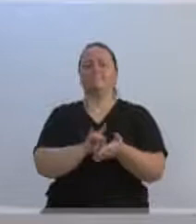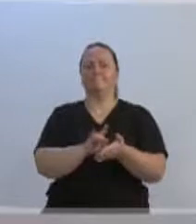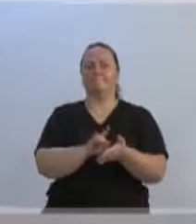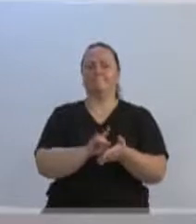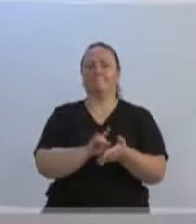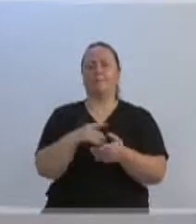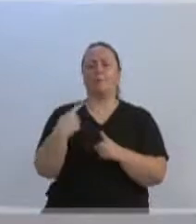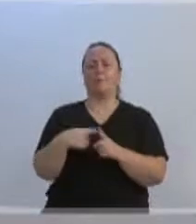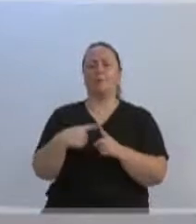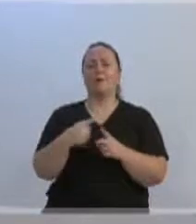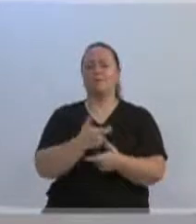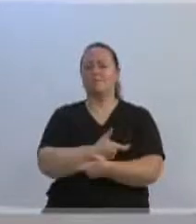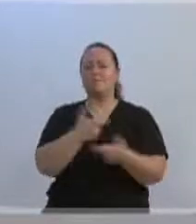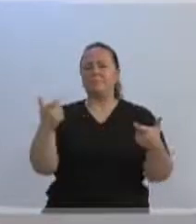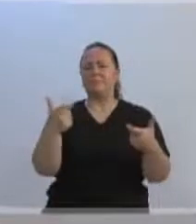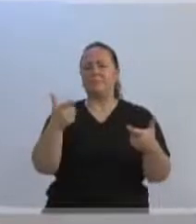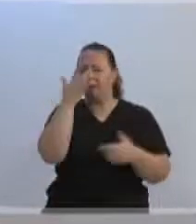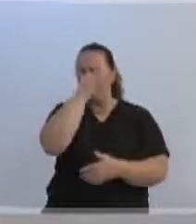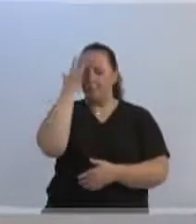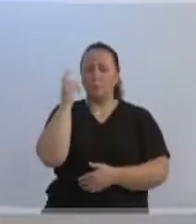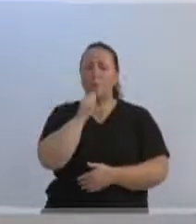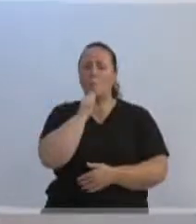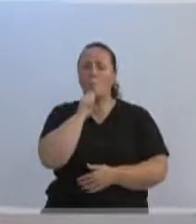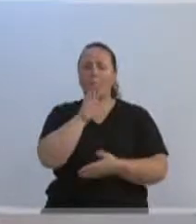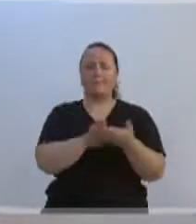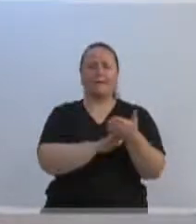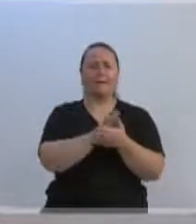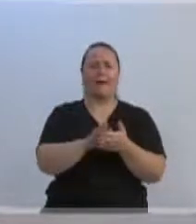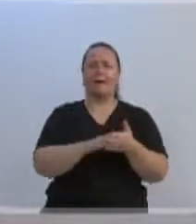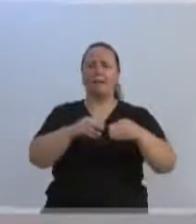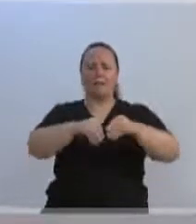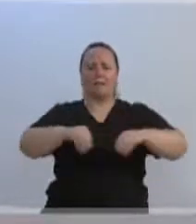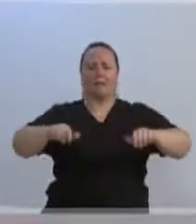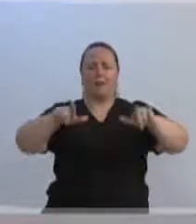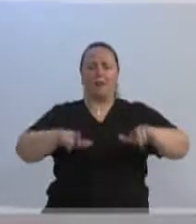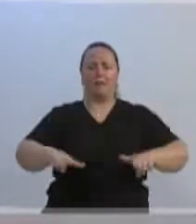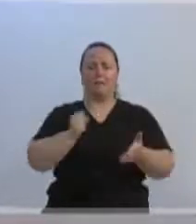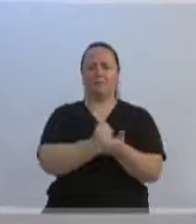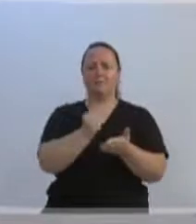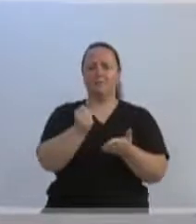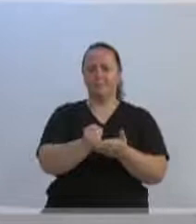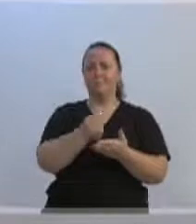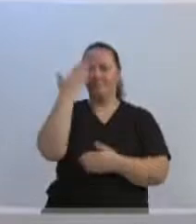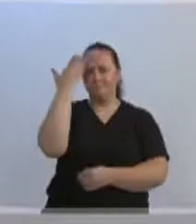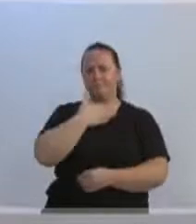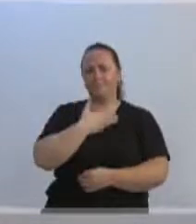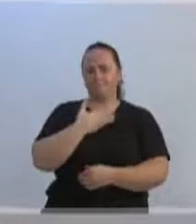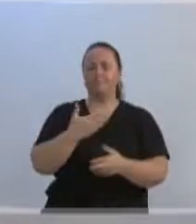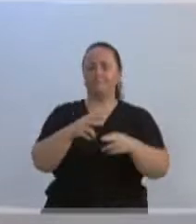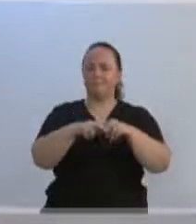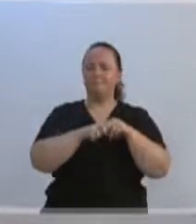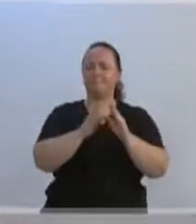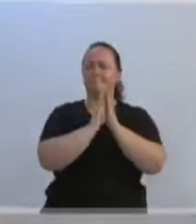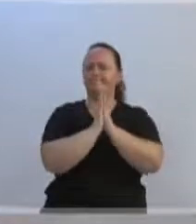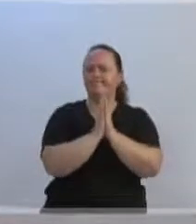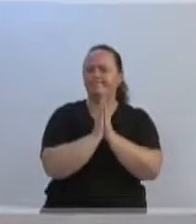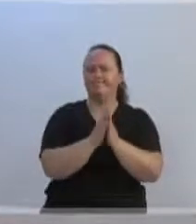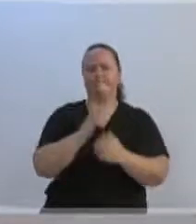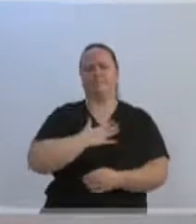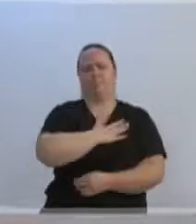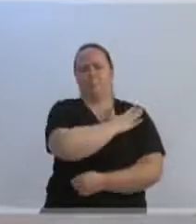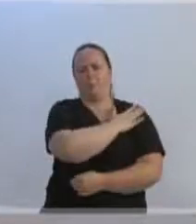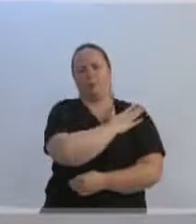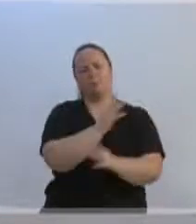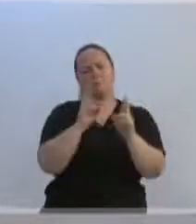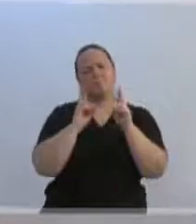de famílias bilhões com dignidade e ter em imóveis regularizados então aqui vai um apelo ao prefeito para que passou para também para que esse projeto dê certo em